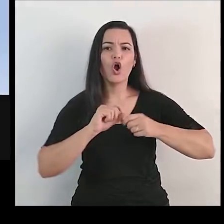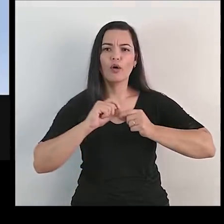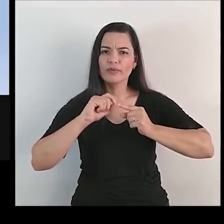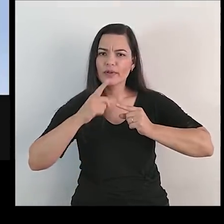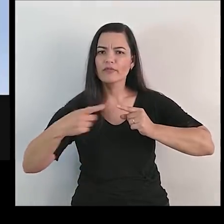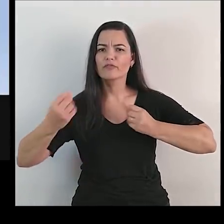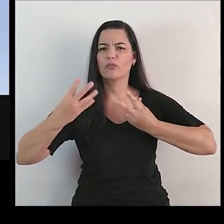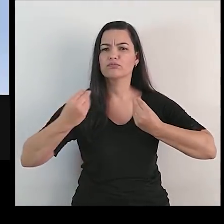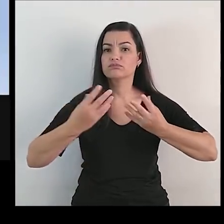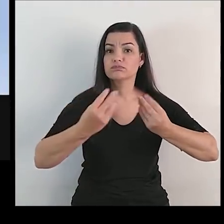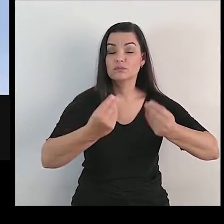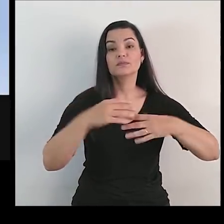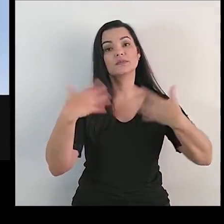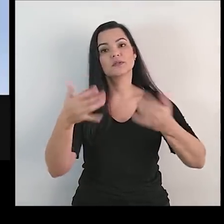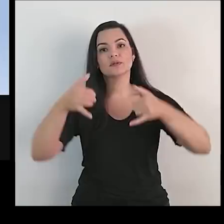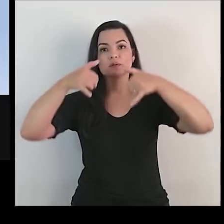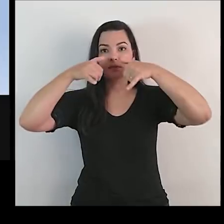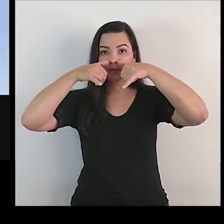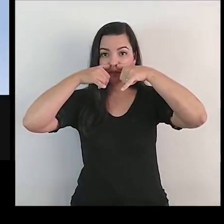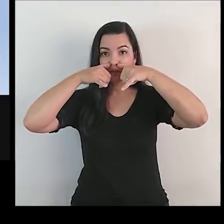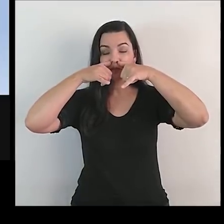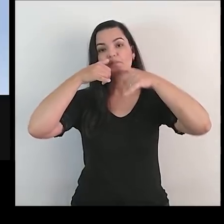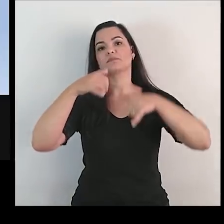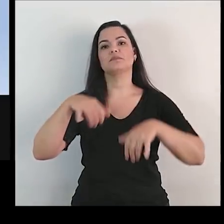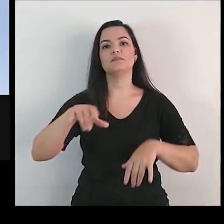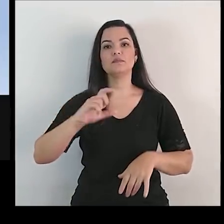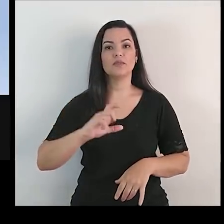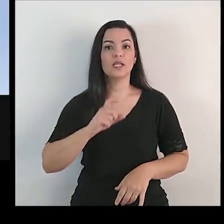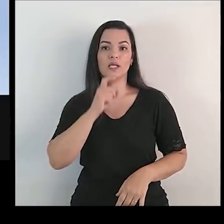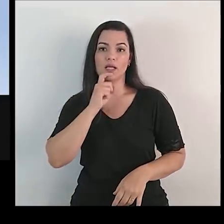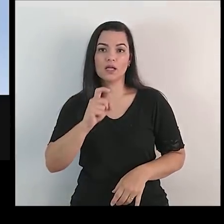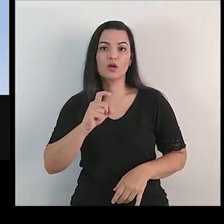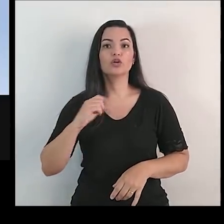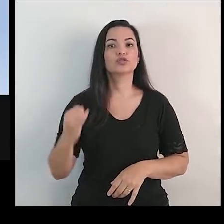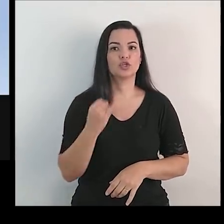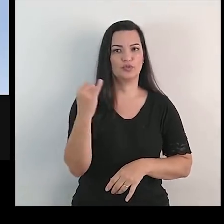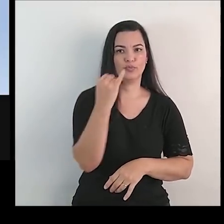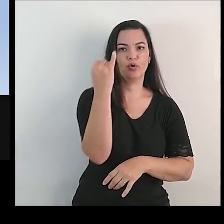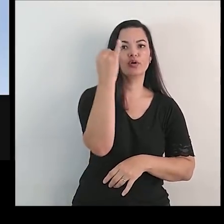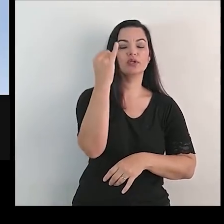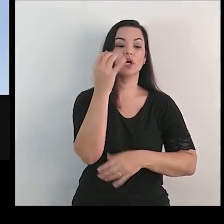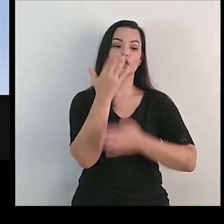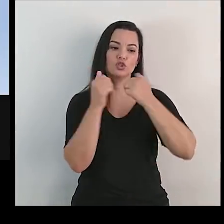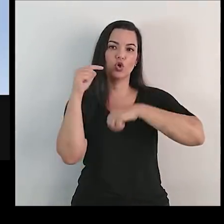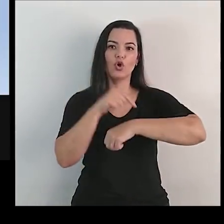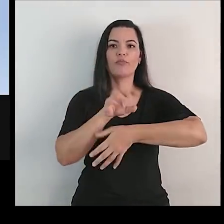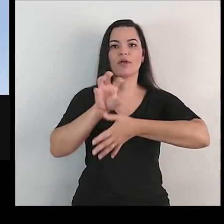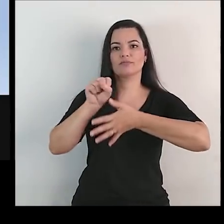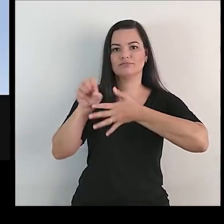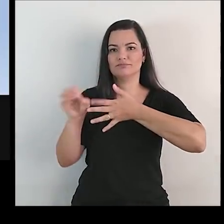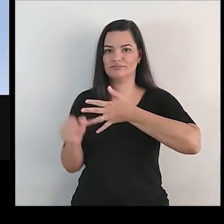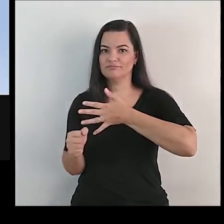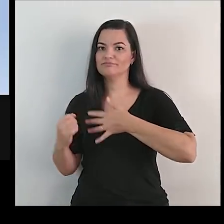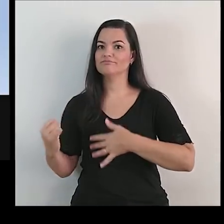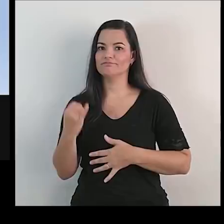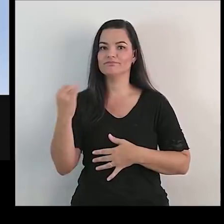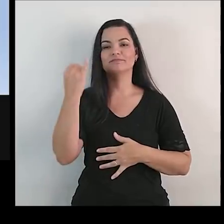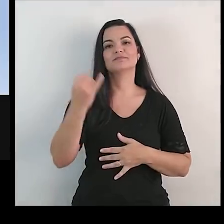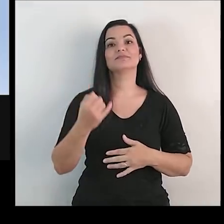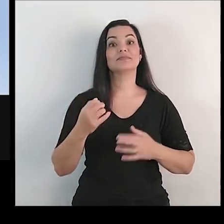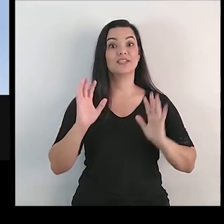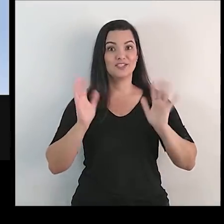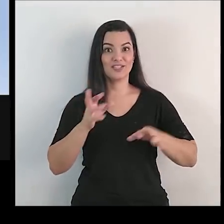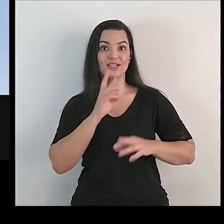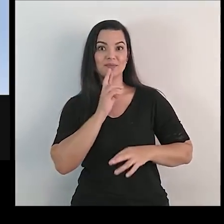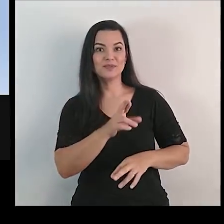carocha ela tem um papel muito importante nessa cadeia alimentar. Respondido, Pedro? espero ter